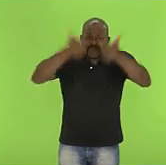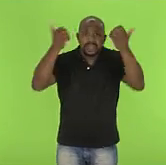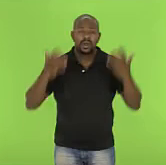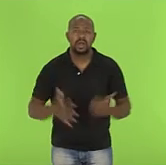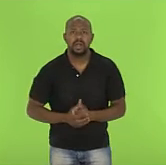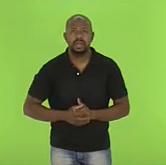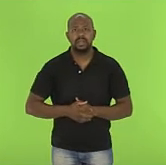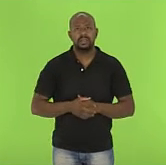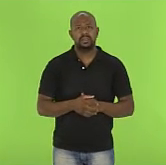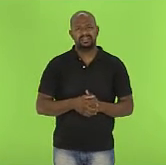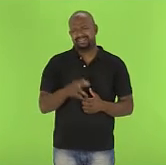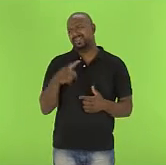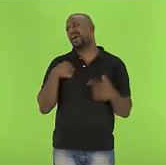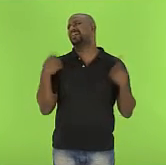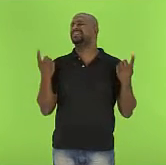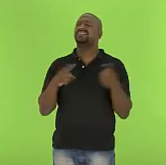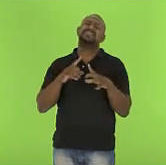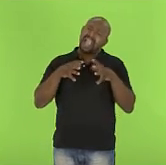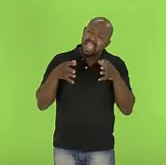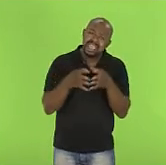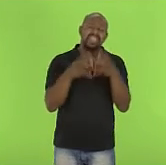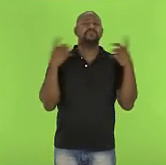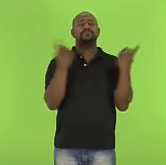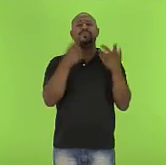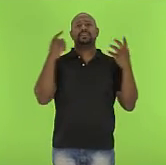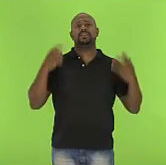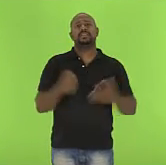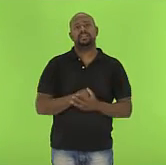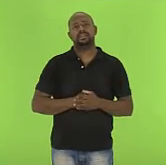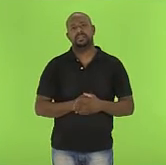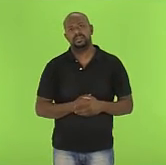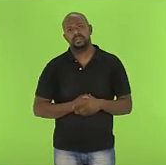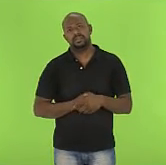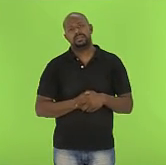nosso melhor. E não a gente, a equipe.